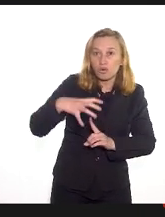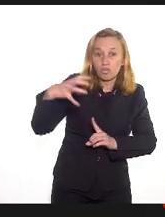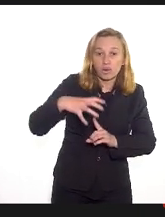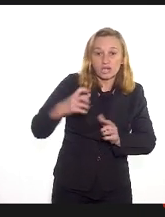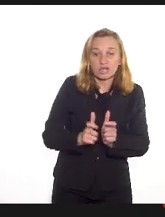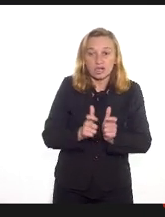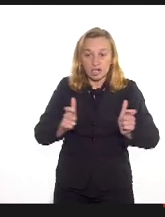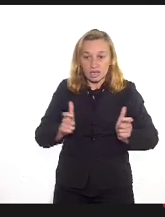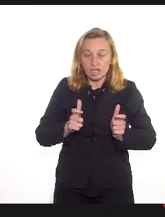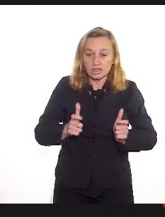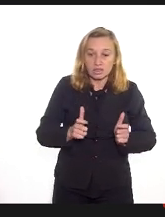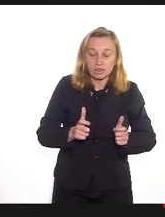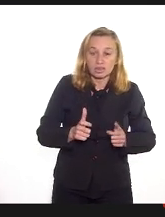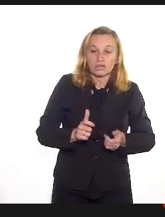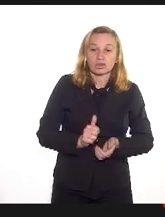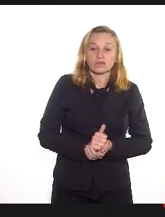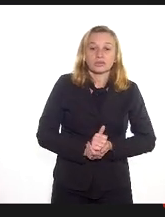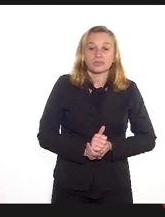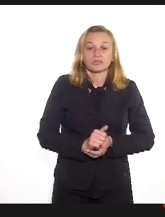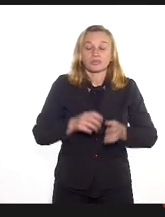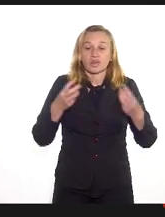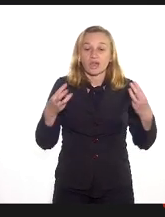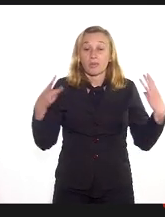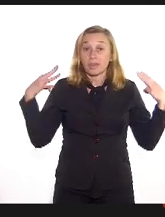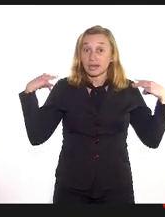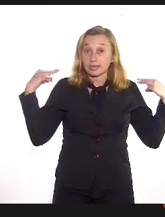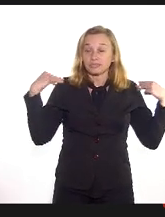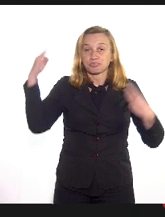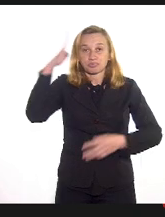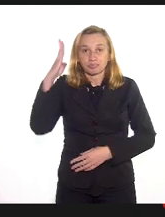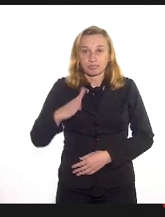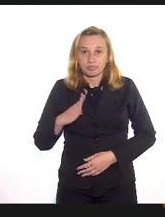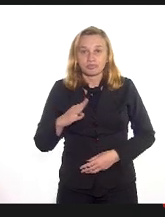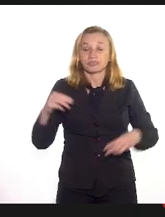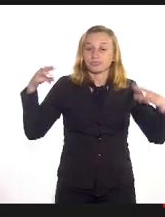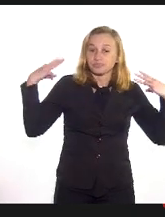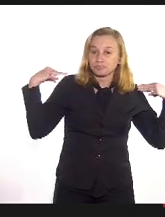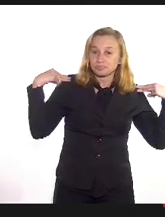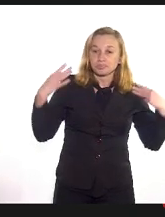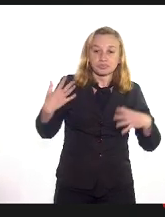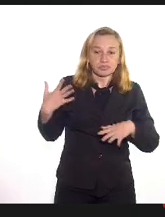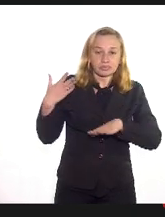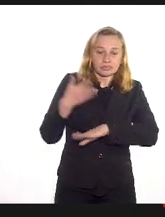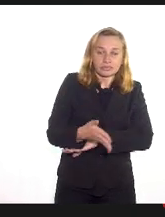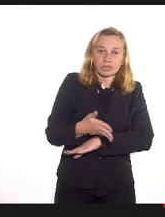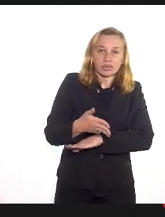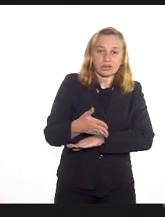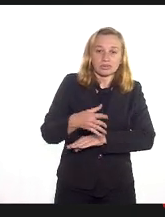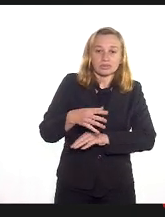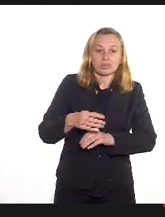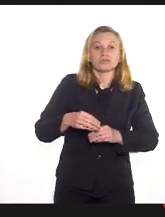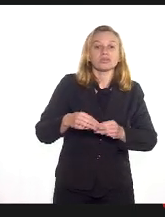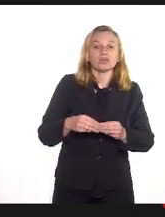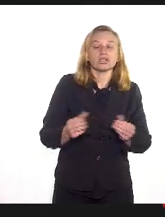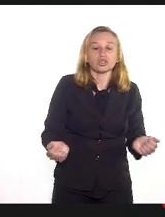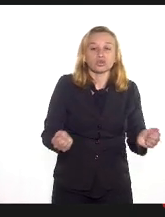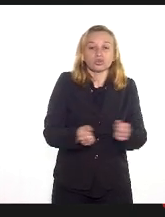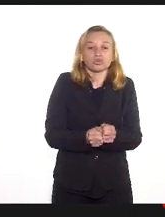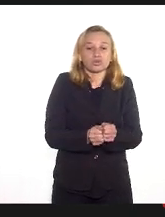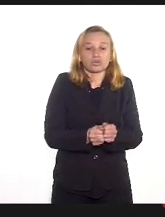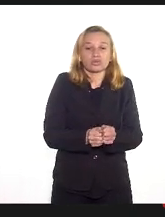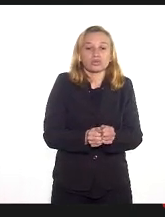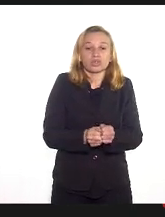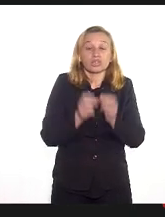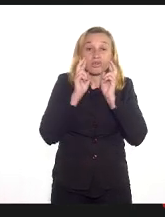da autoridade marítima, que é a Marinha do Brasil, daí porque a Marinha do Brasil está diretamente envolvida